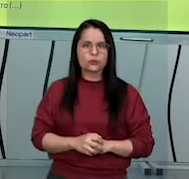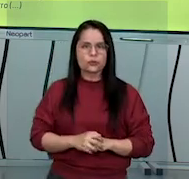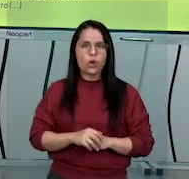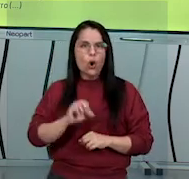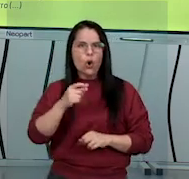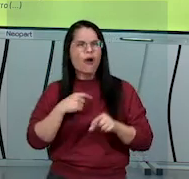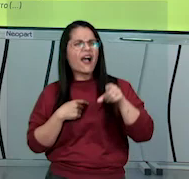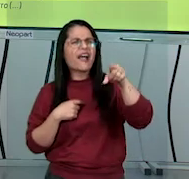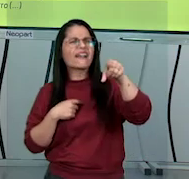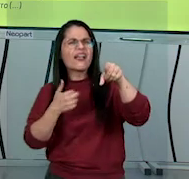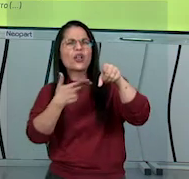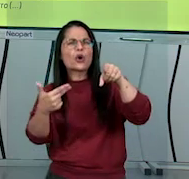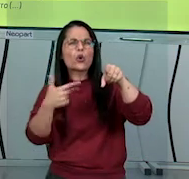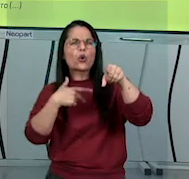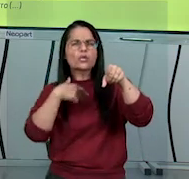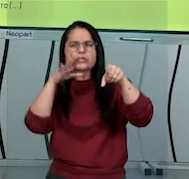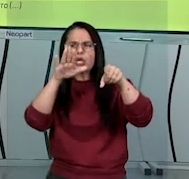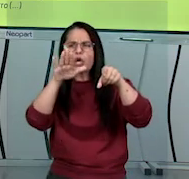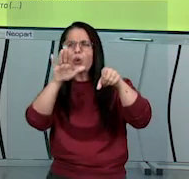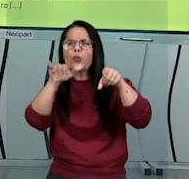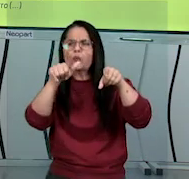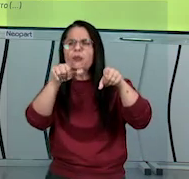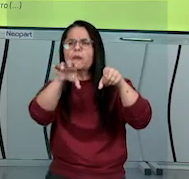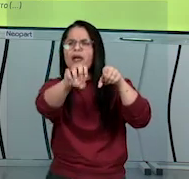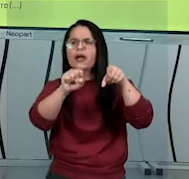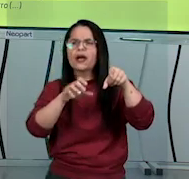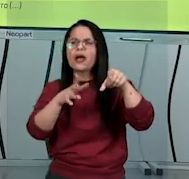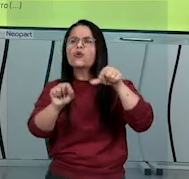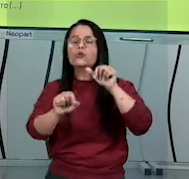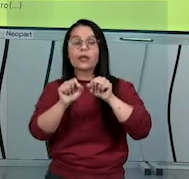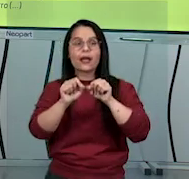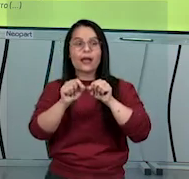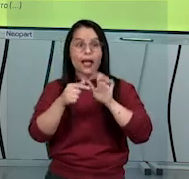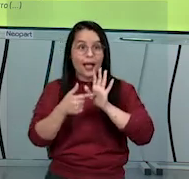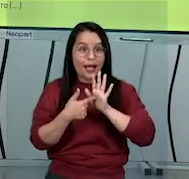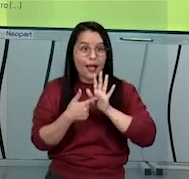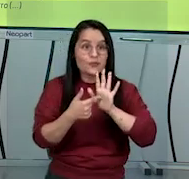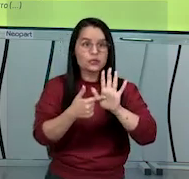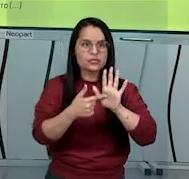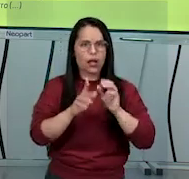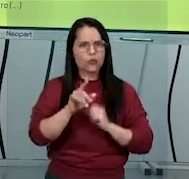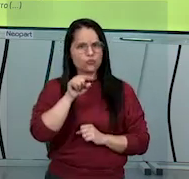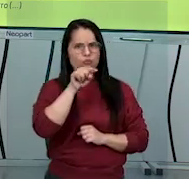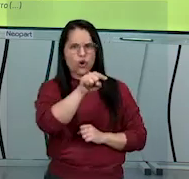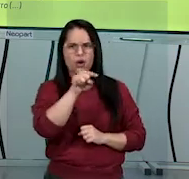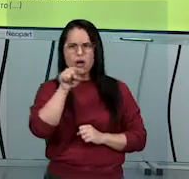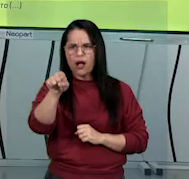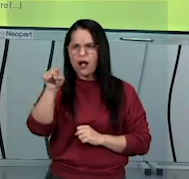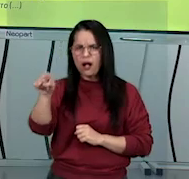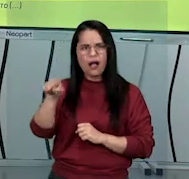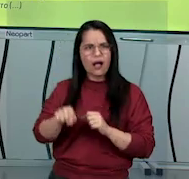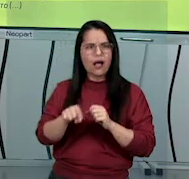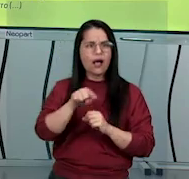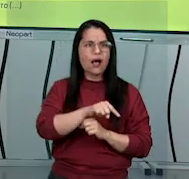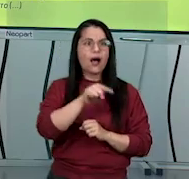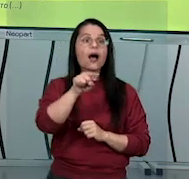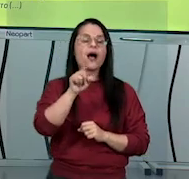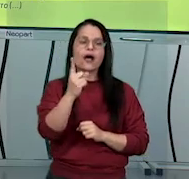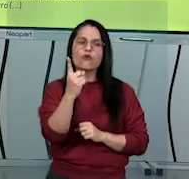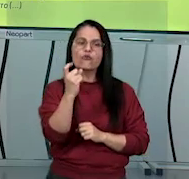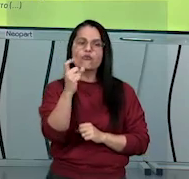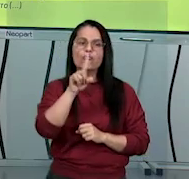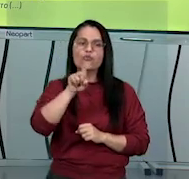aquela coisa que eu mandei você buscar. Isso é demonstrar. Mesmo falando assim, mas não está demonstrando nada. É uma